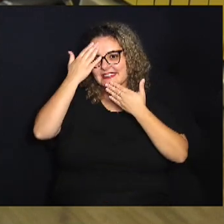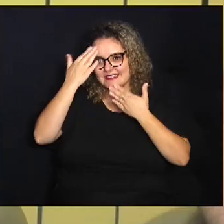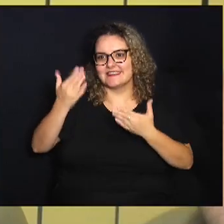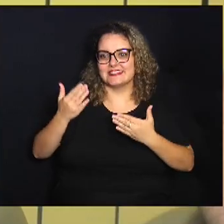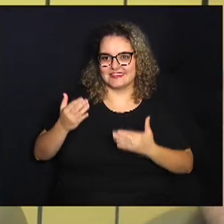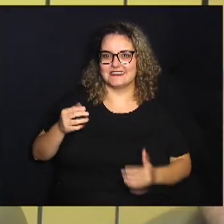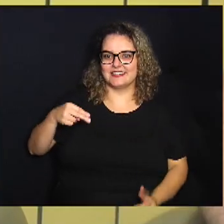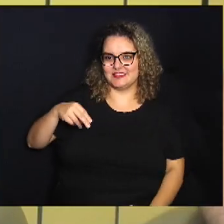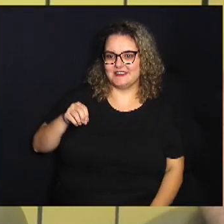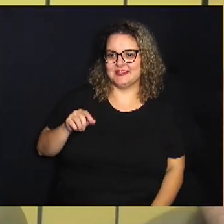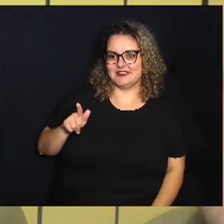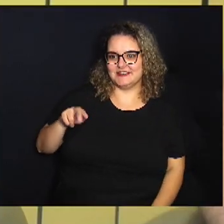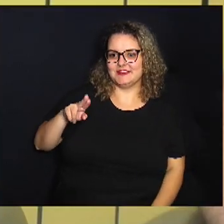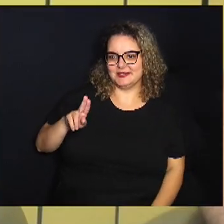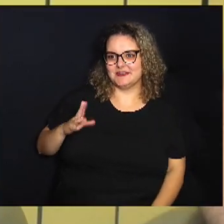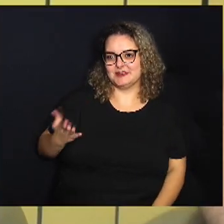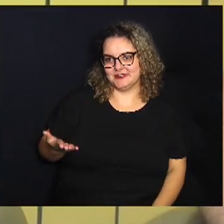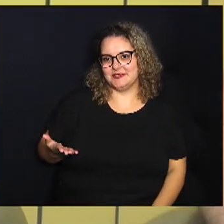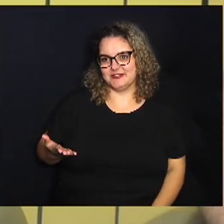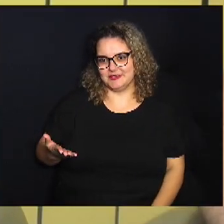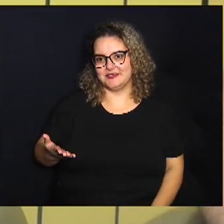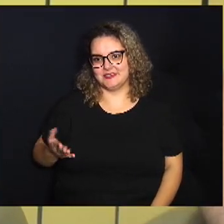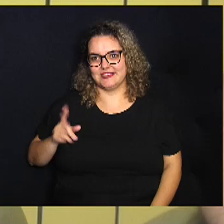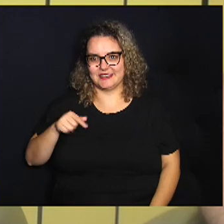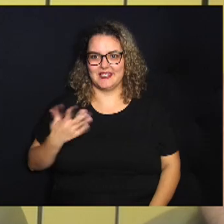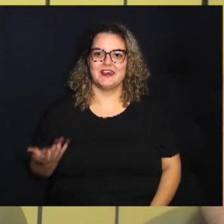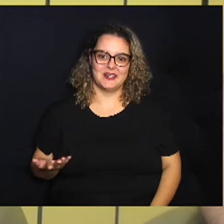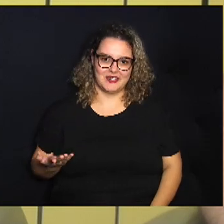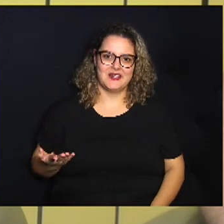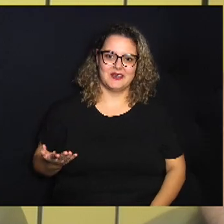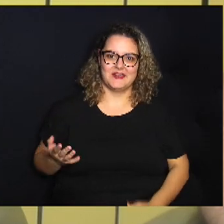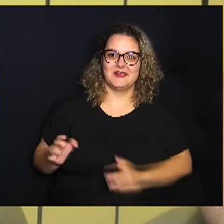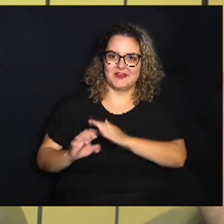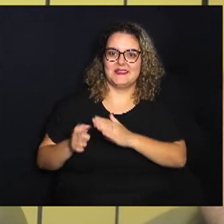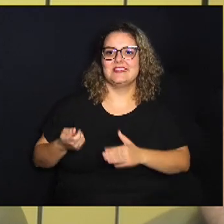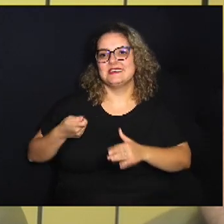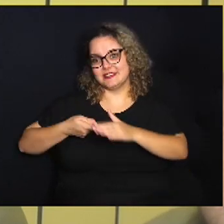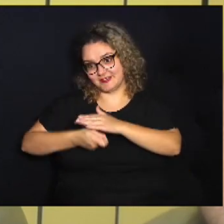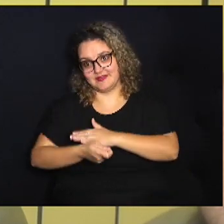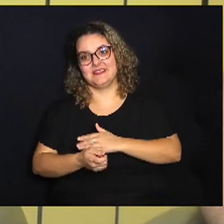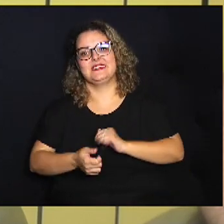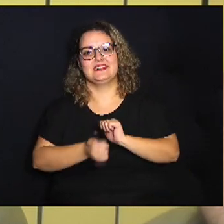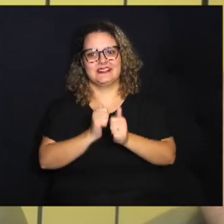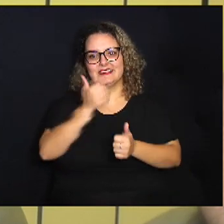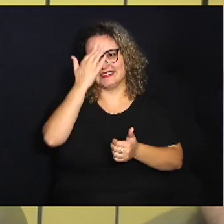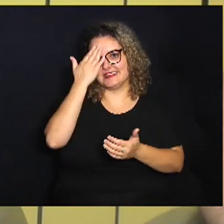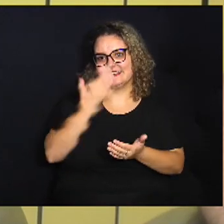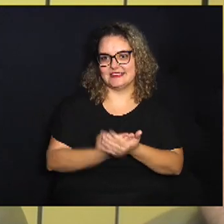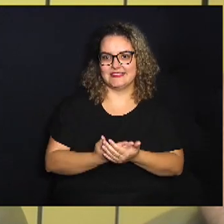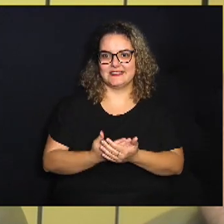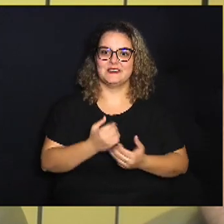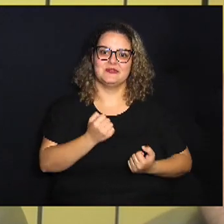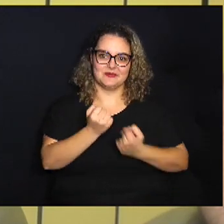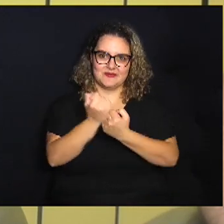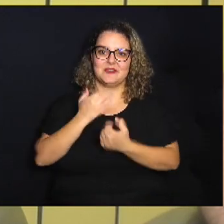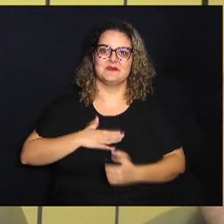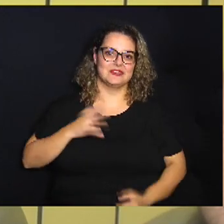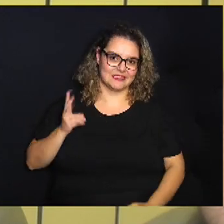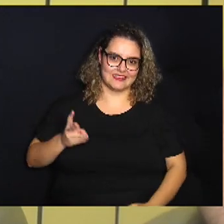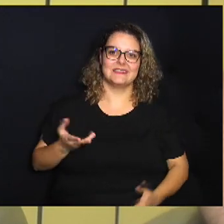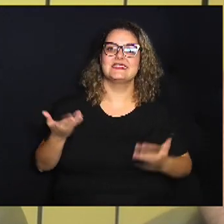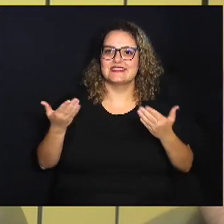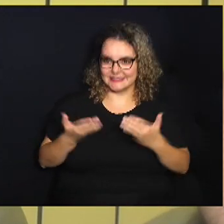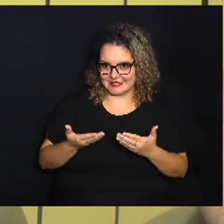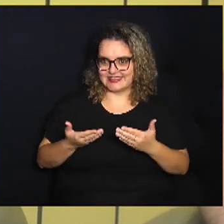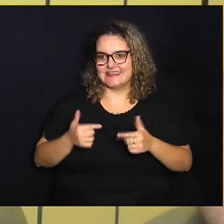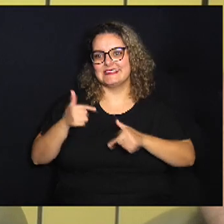Noblu também pela oportunidade, né? Falar que é uma empresa que investe em esporte, acredita no esporte, né? Me apoiou por muito tempo e agora